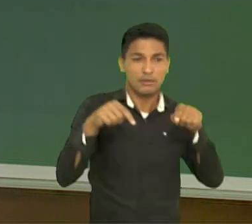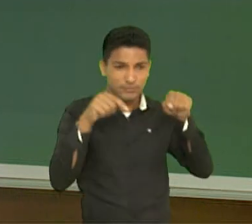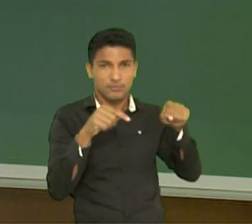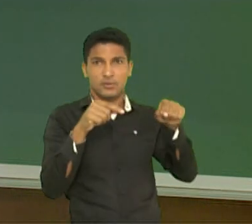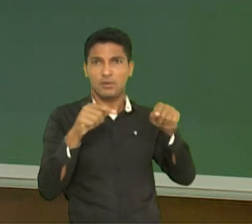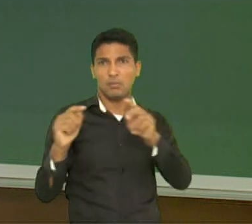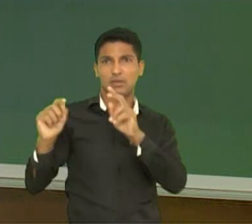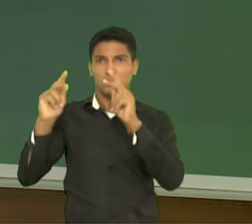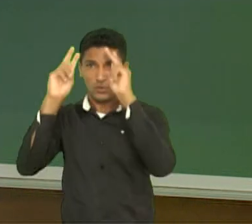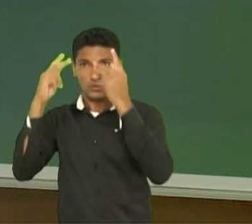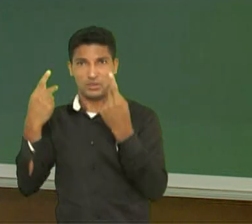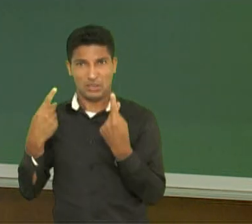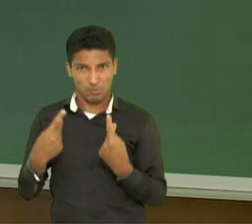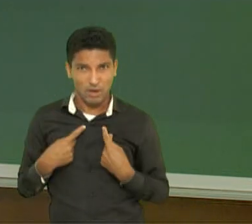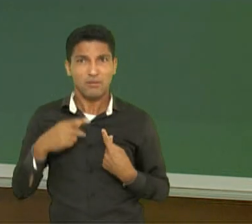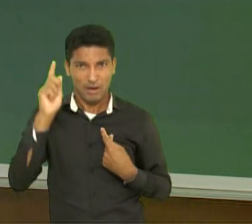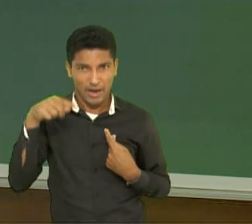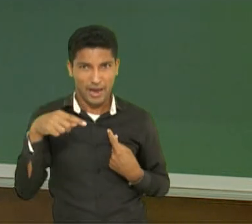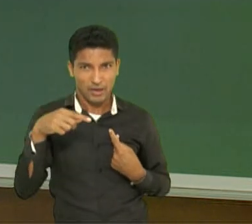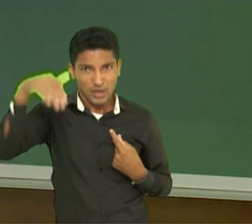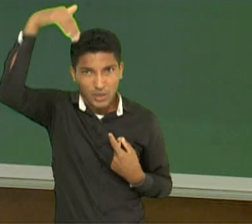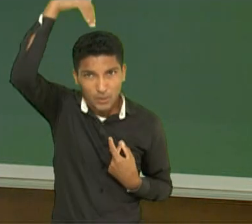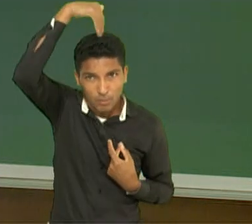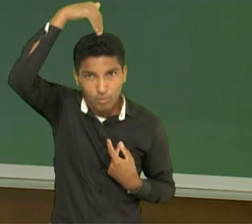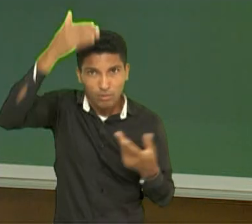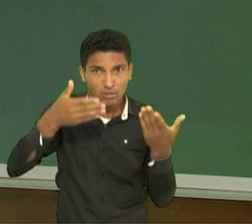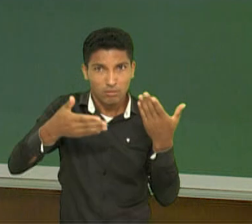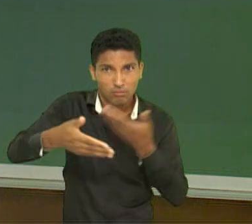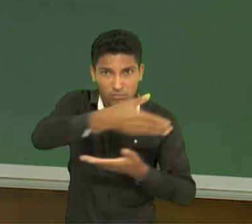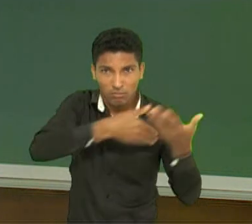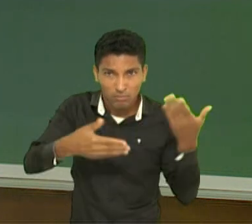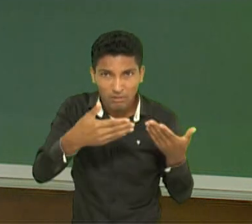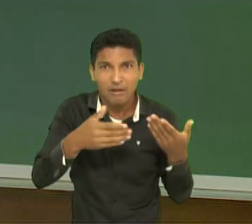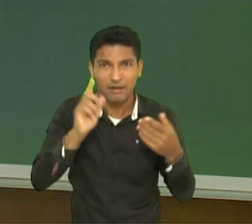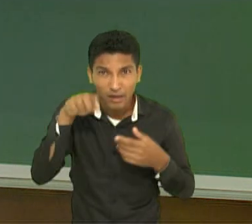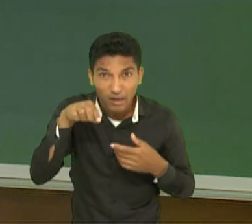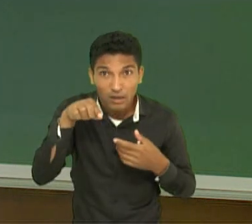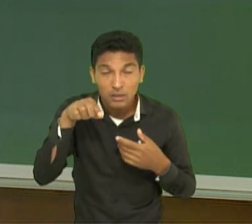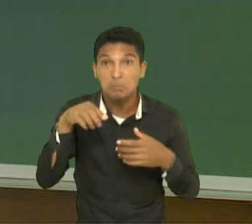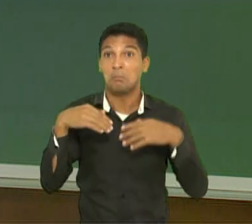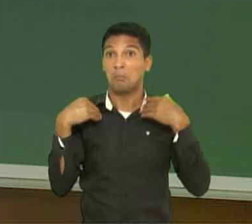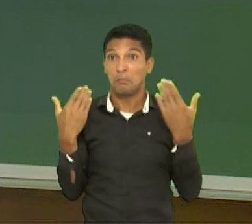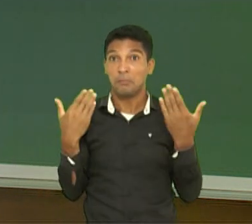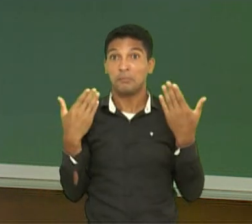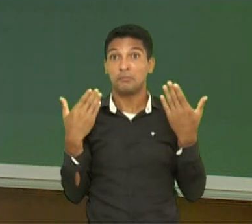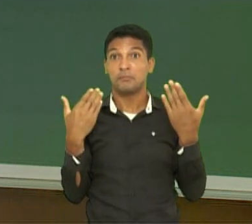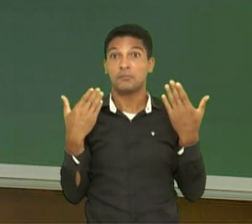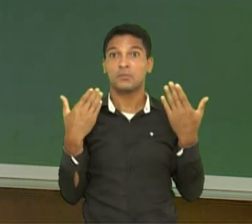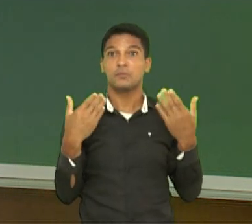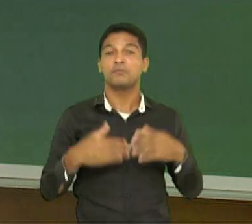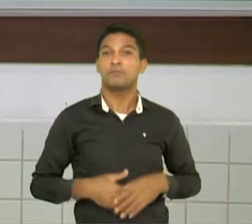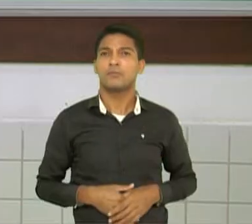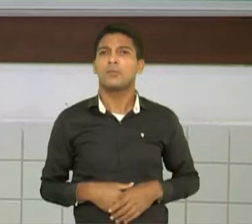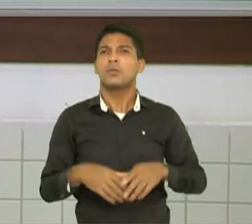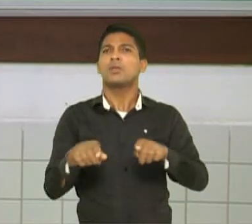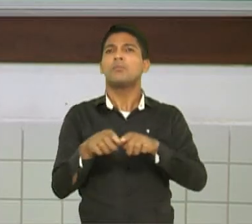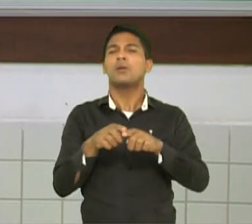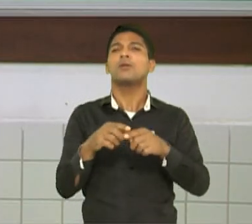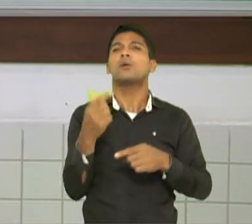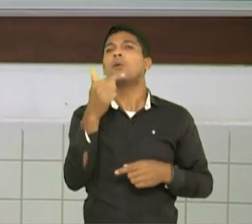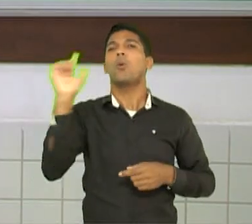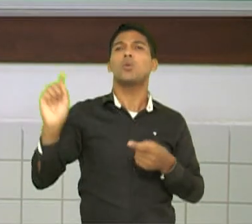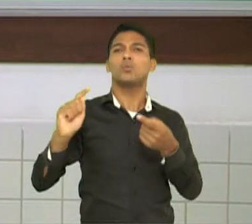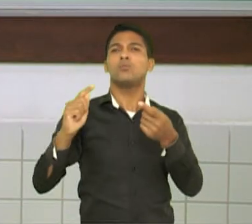modo a causar ou ajudar a causar crises ambientais? Além desse desafio da água, que outros